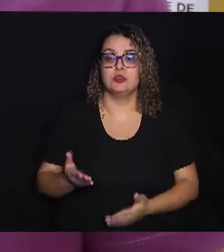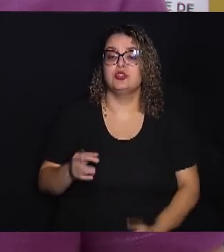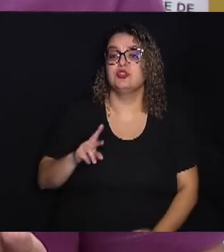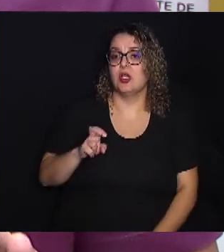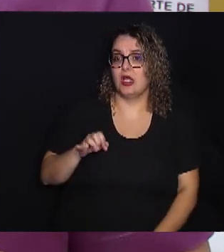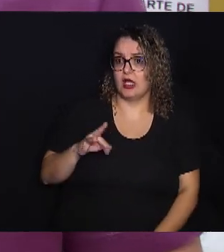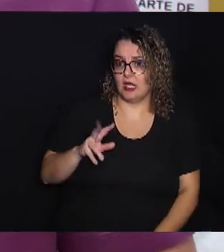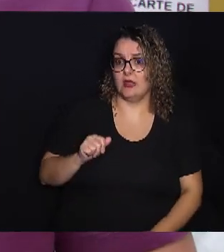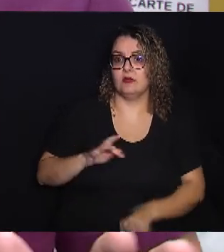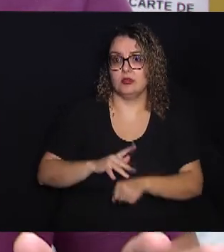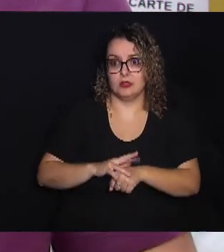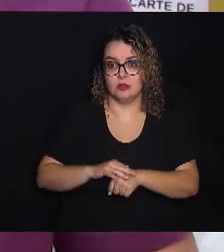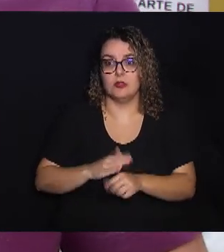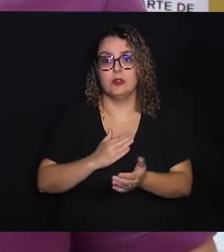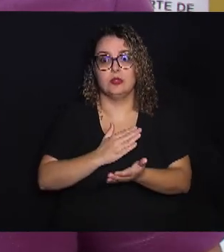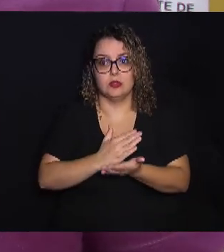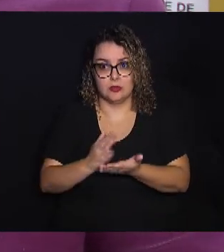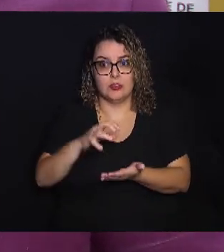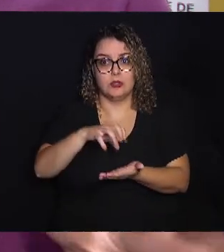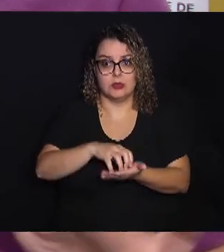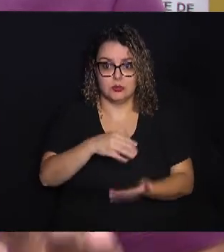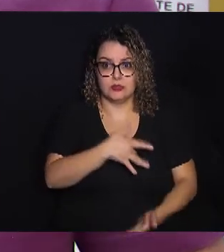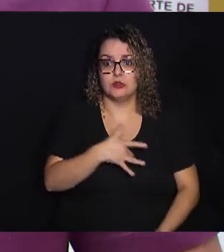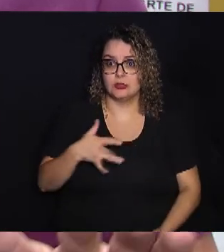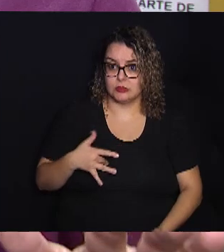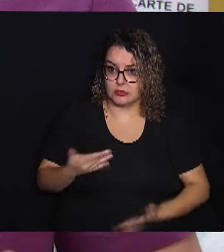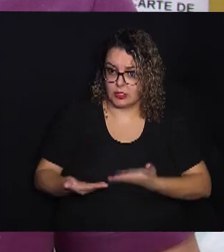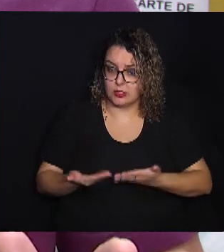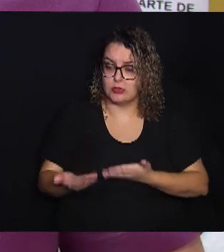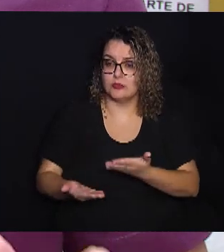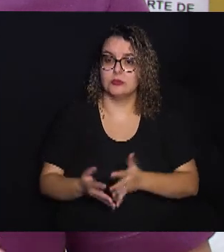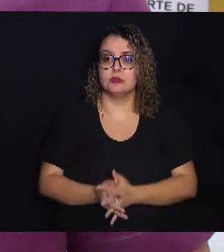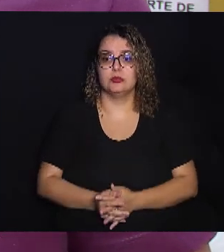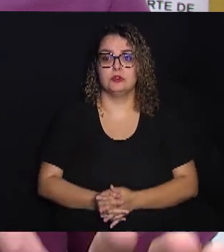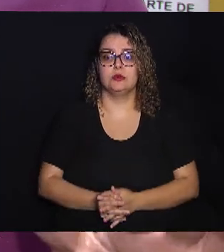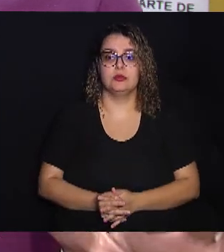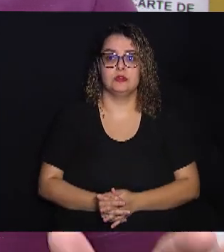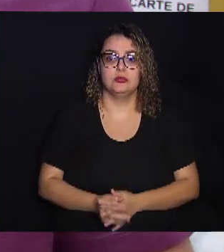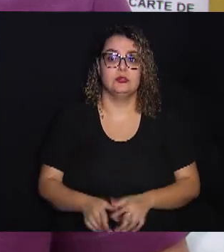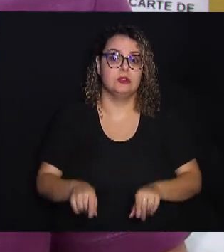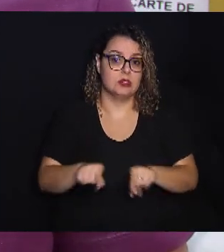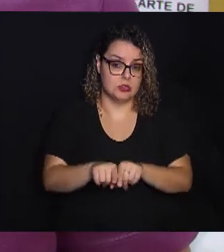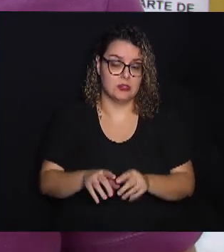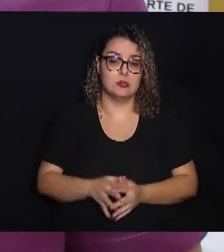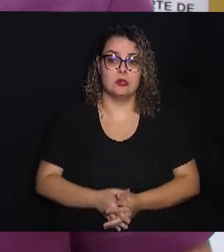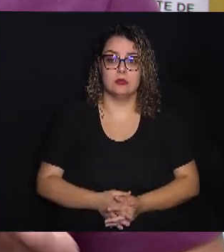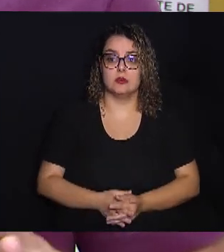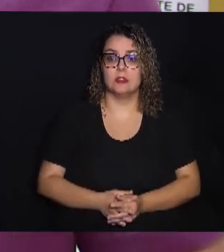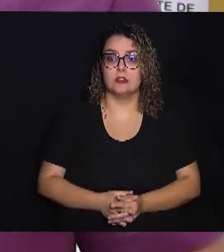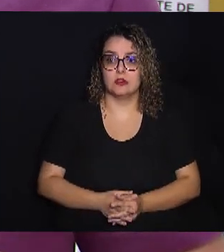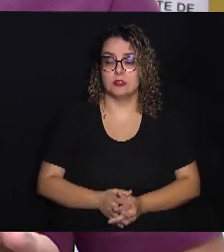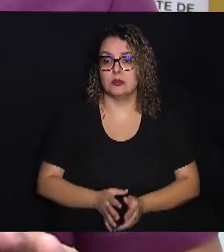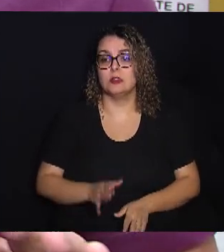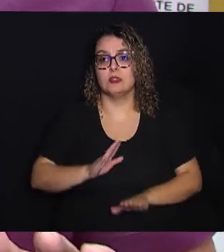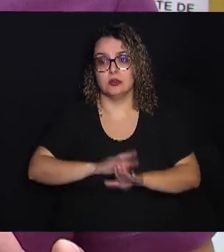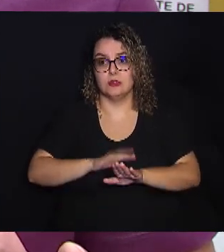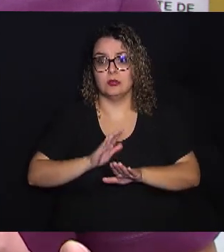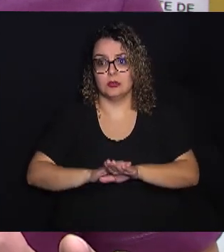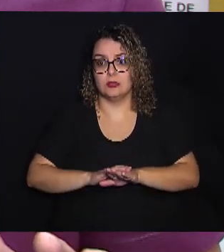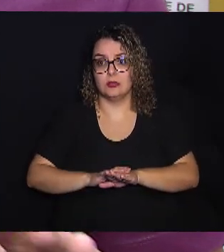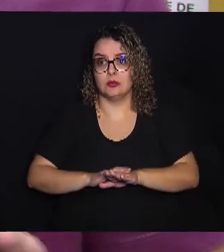unidade de saúde que fazem tratamento de raiva, começa o tratamento, é o centro de saúde, e